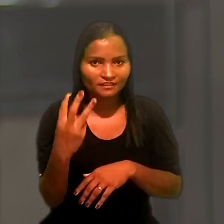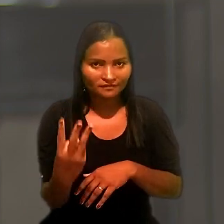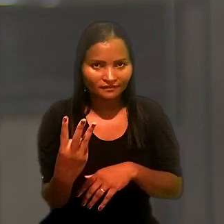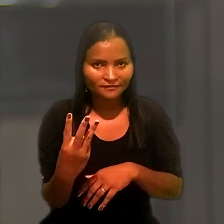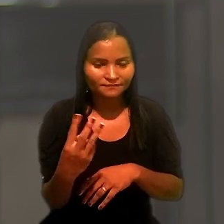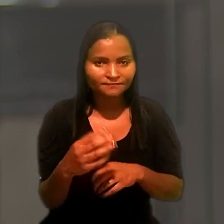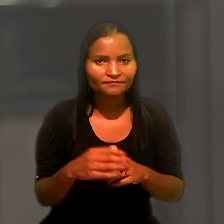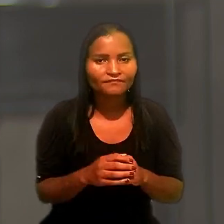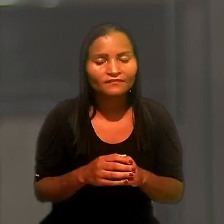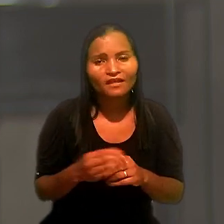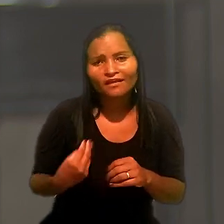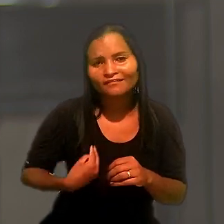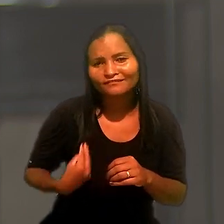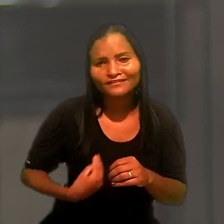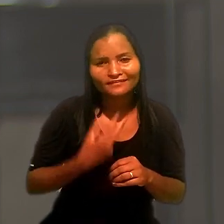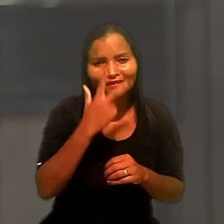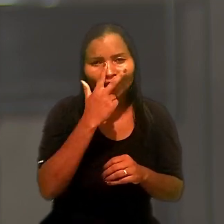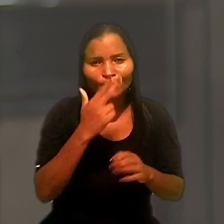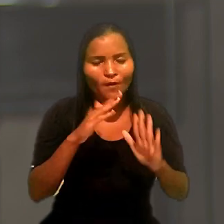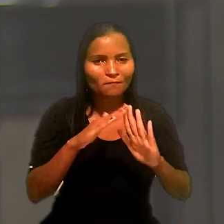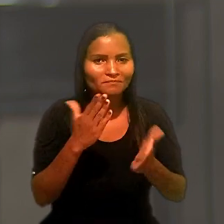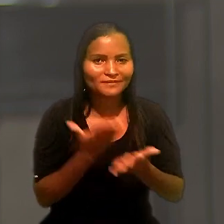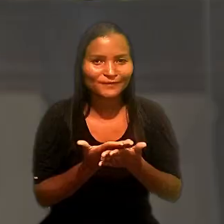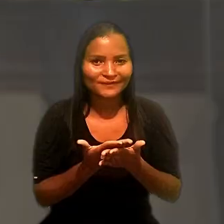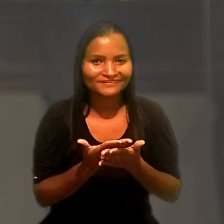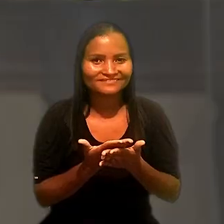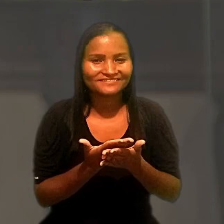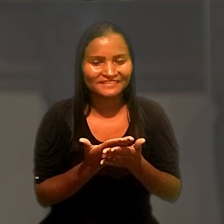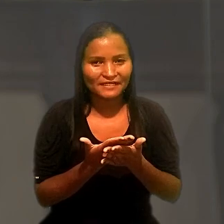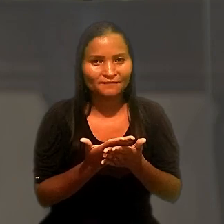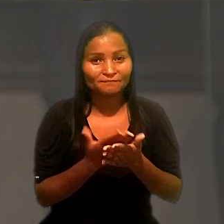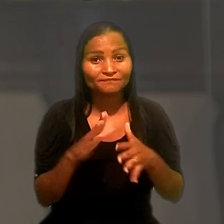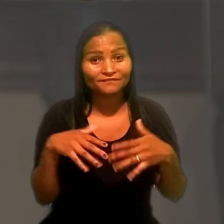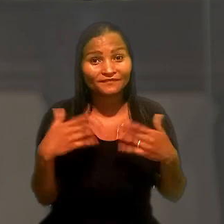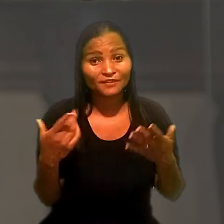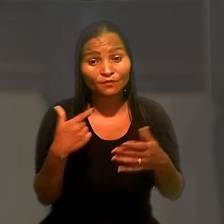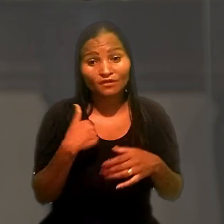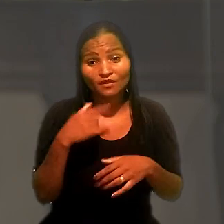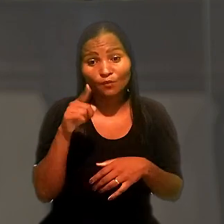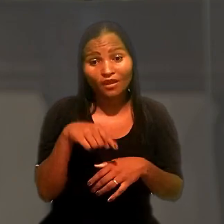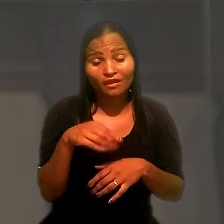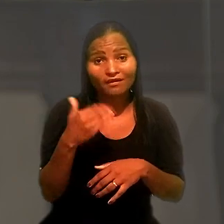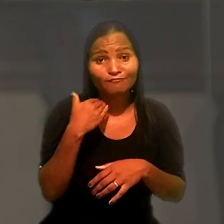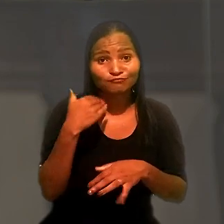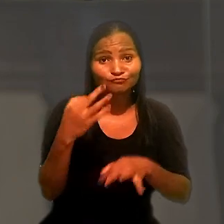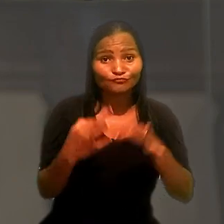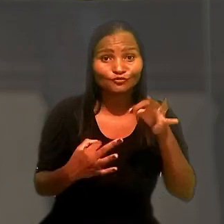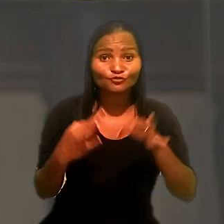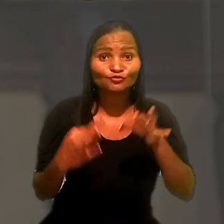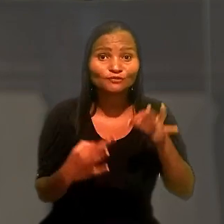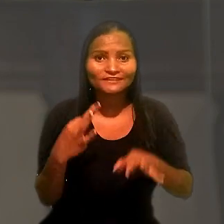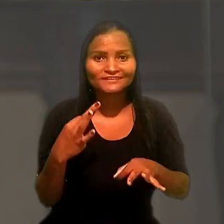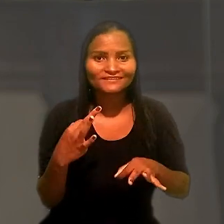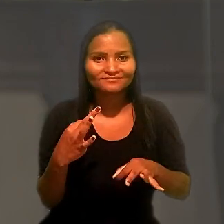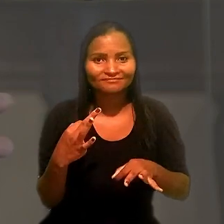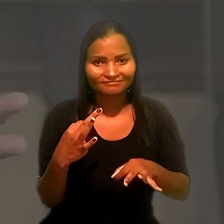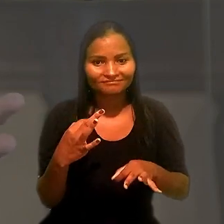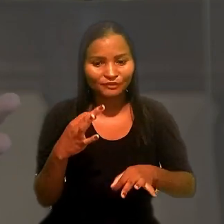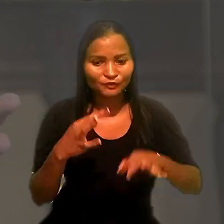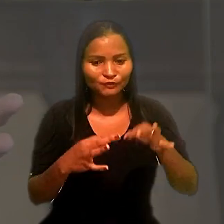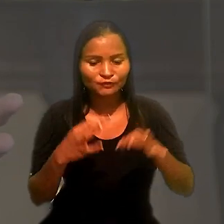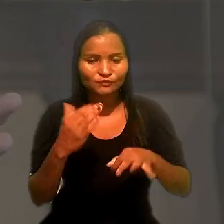grau, né, até 1993. A vida é uma escola, né? Então, eu era juiz.